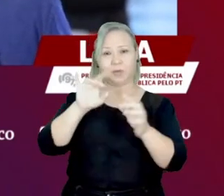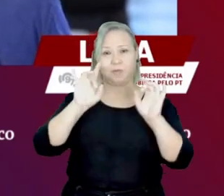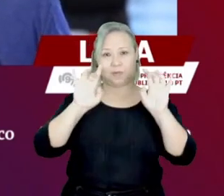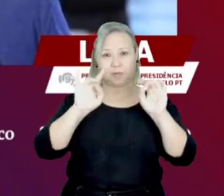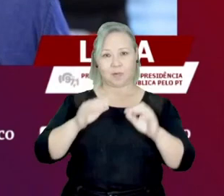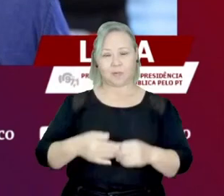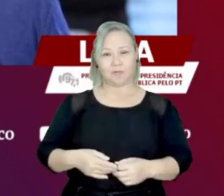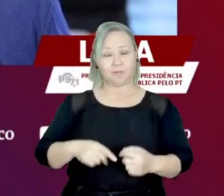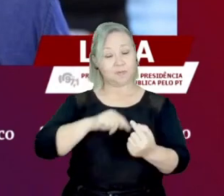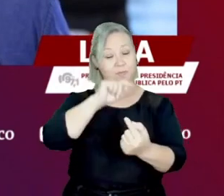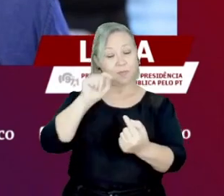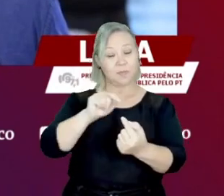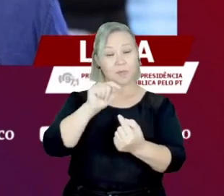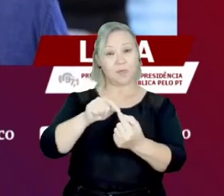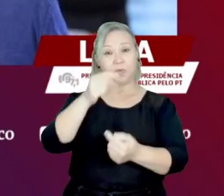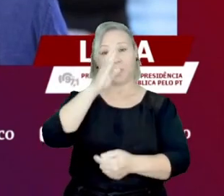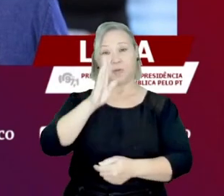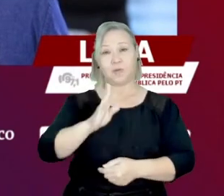Jair Bolsonaro.